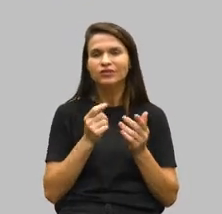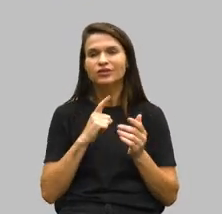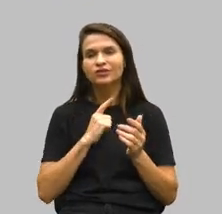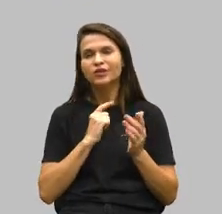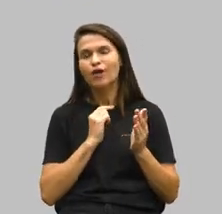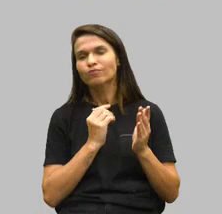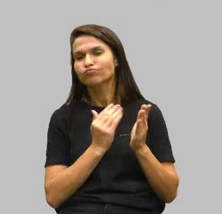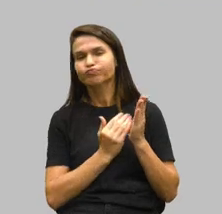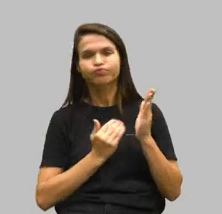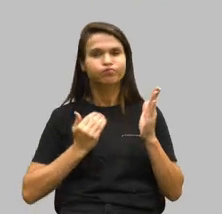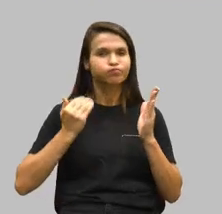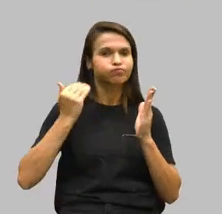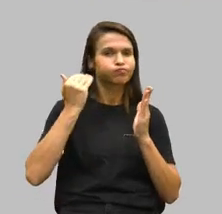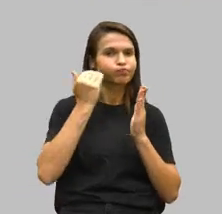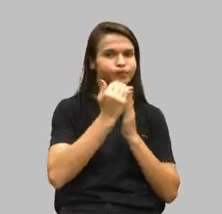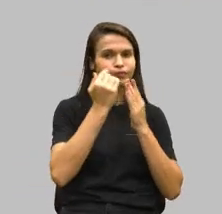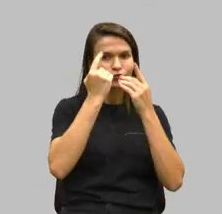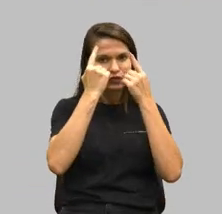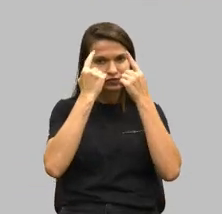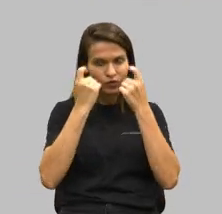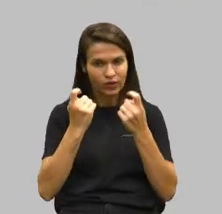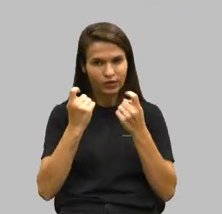violência eh